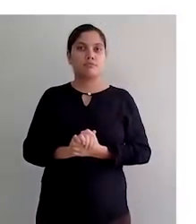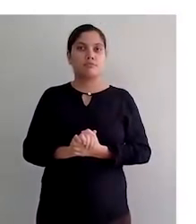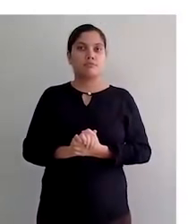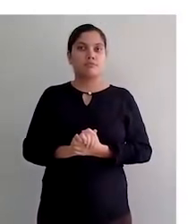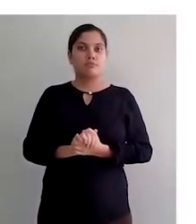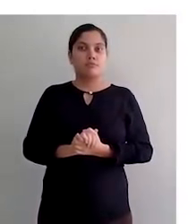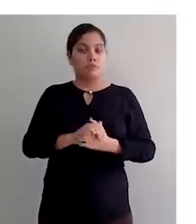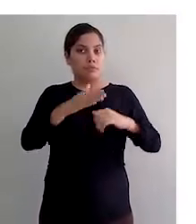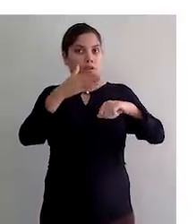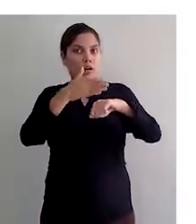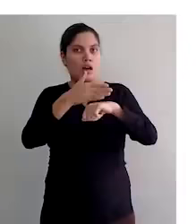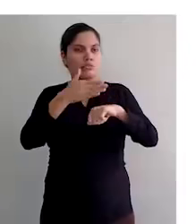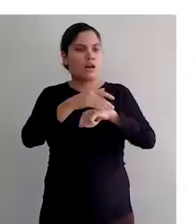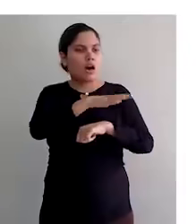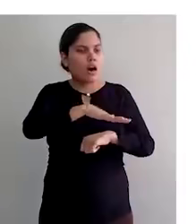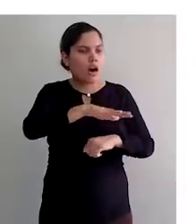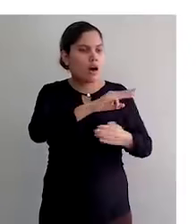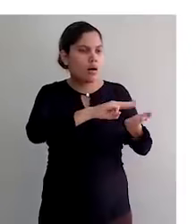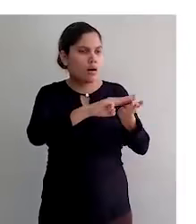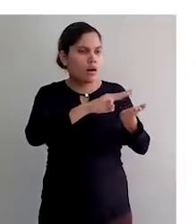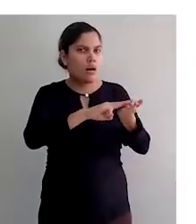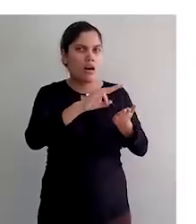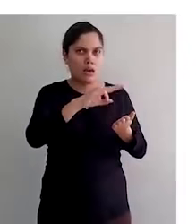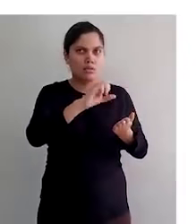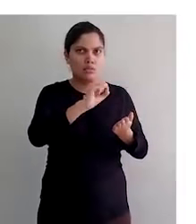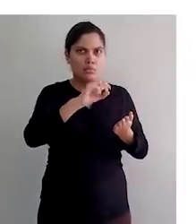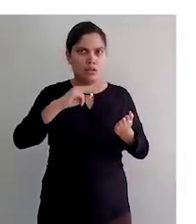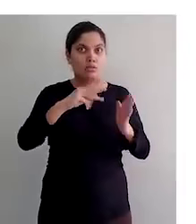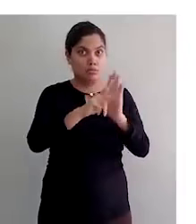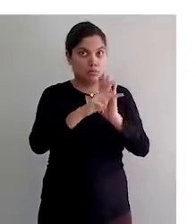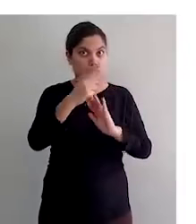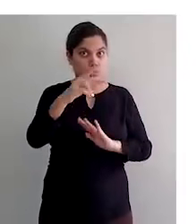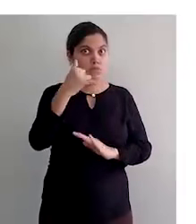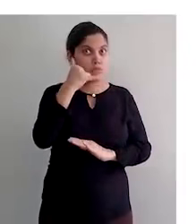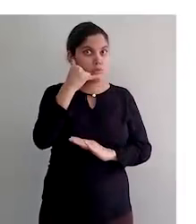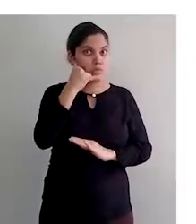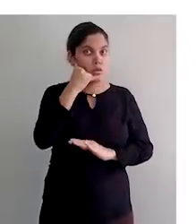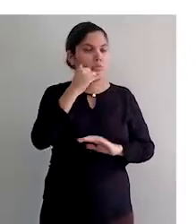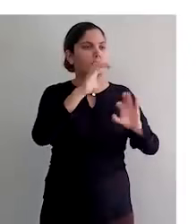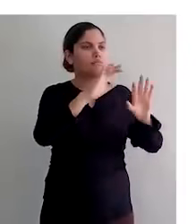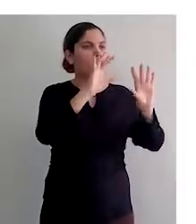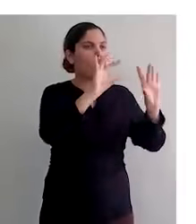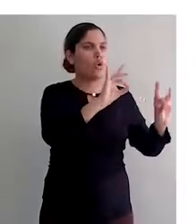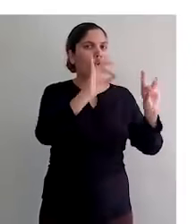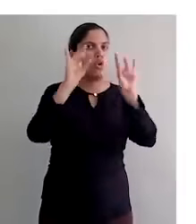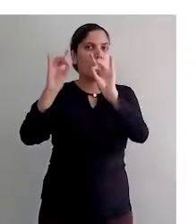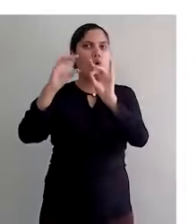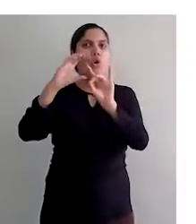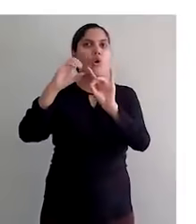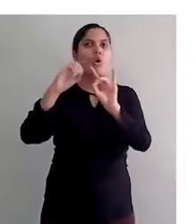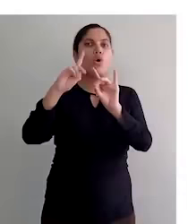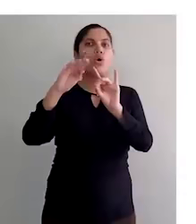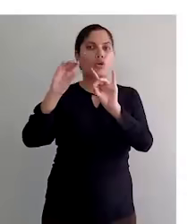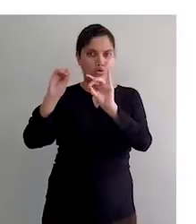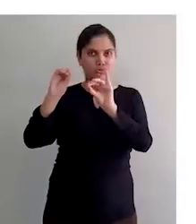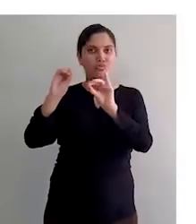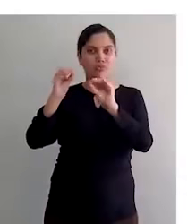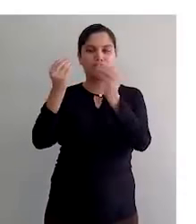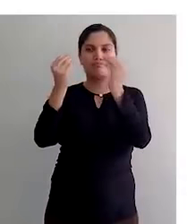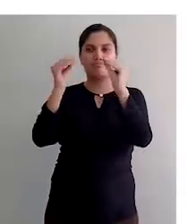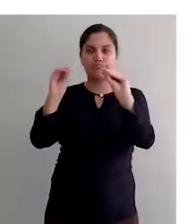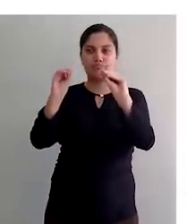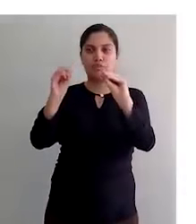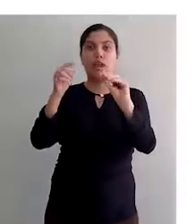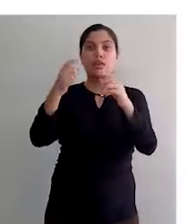Acesse a caixa de mensagens SMS do celular, digite o código que recebeu e clique em